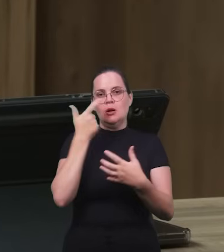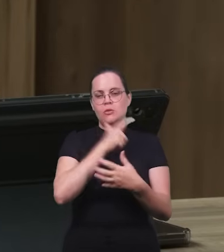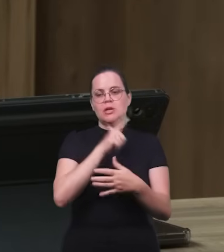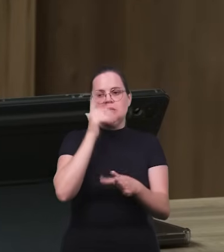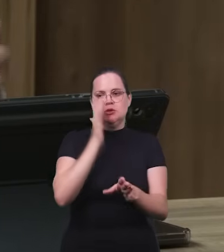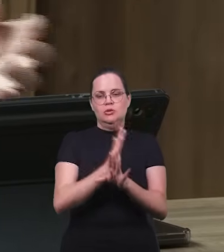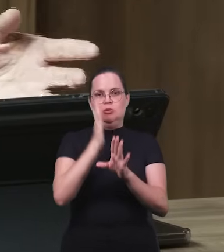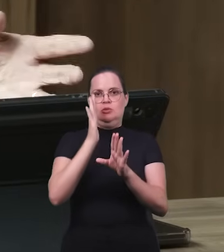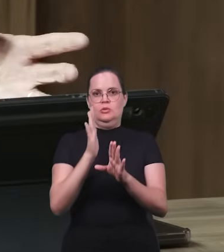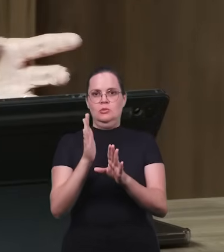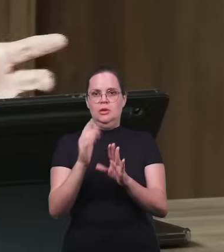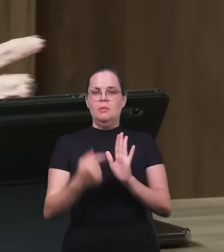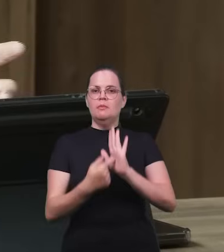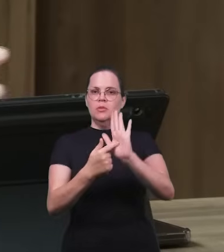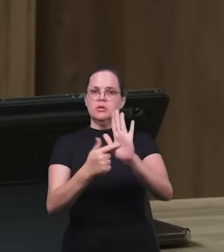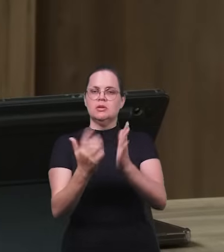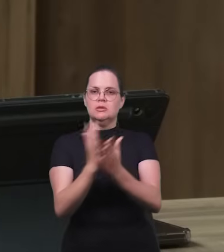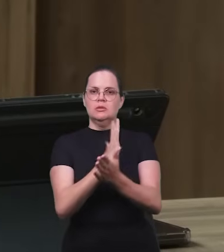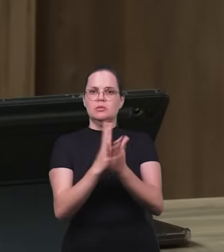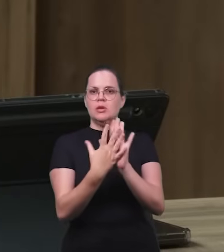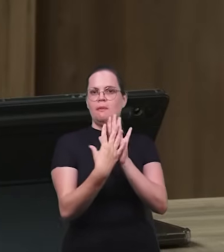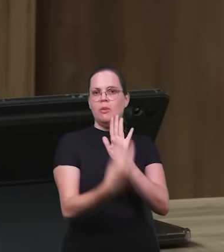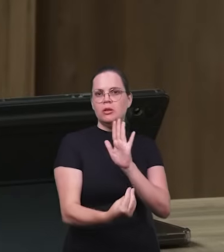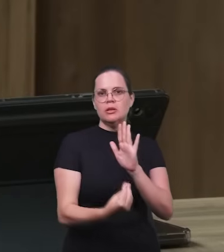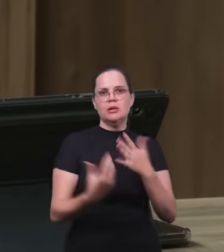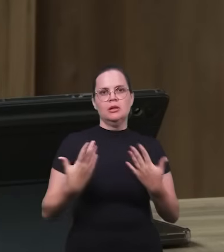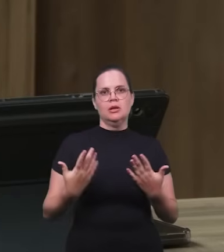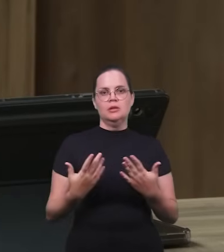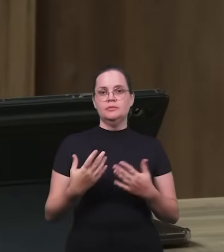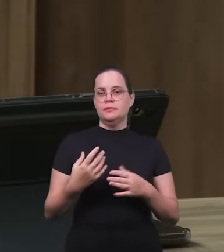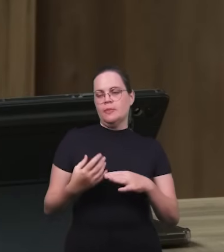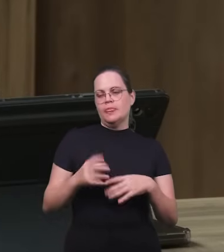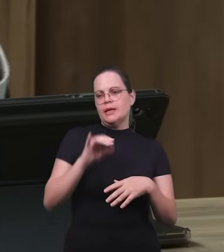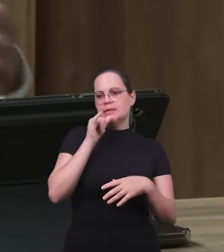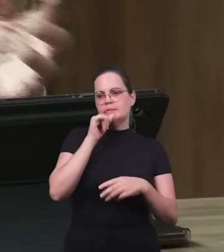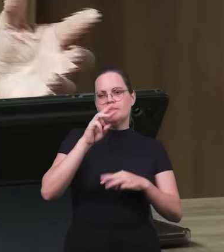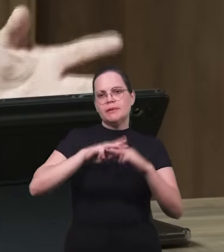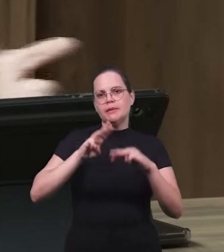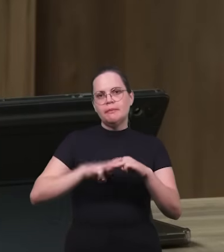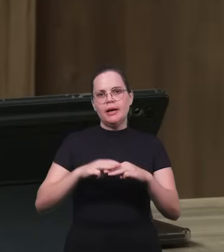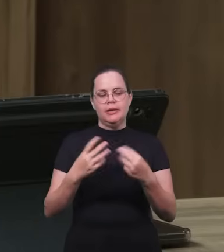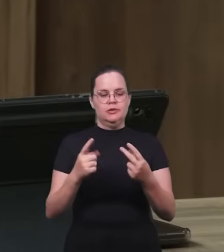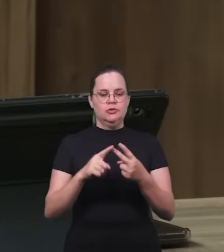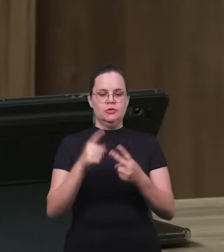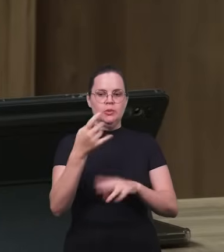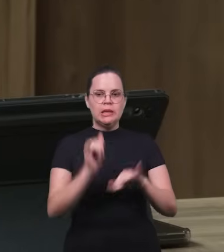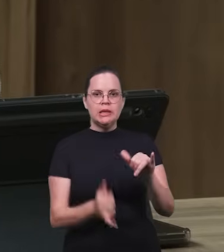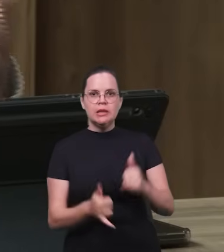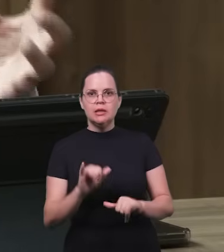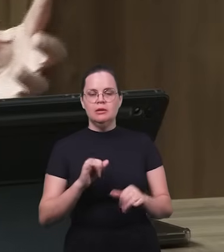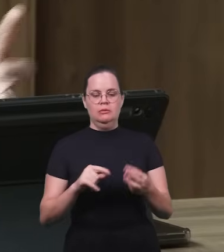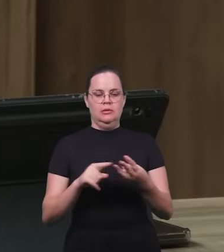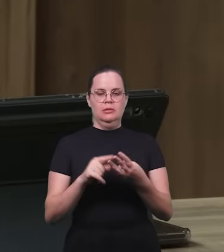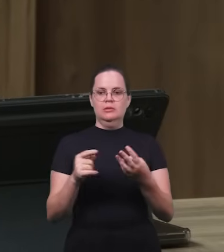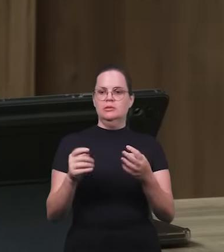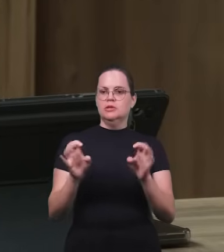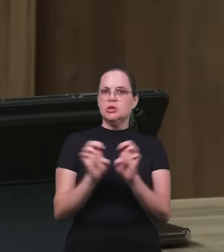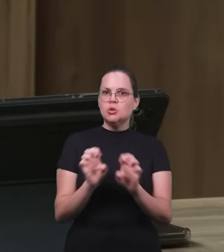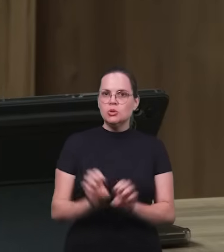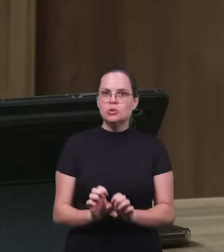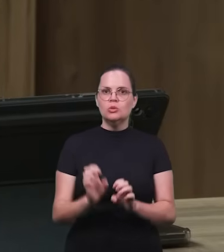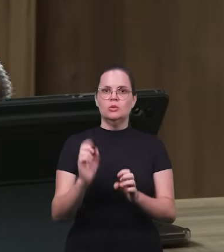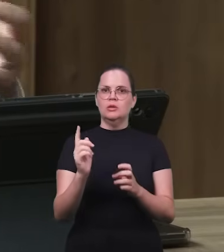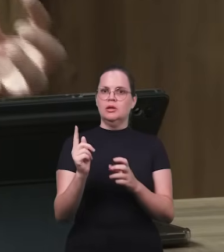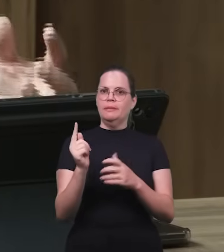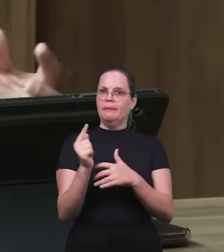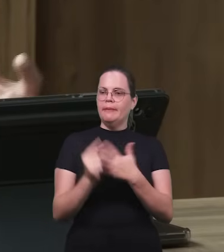isso, usando modelos muitas vezes até matemáticos, modelos químicos, estrutura, então são